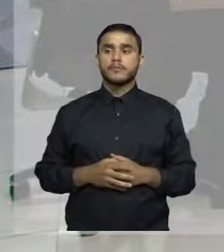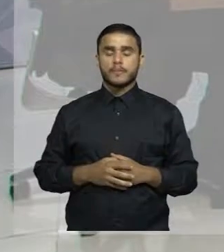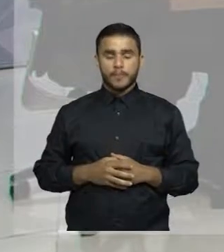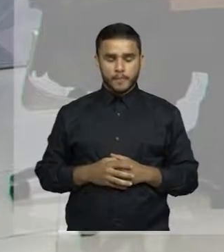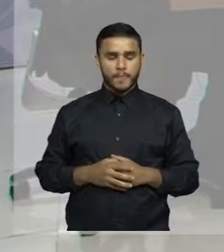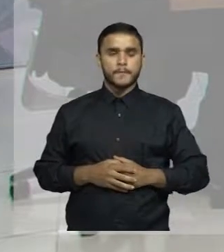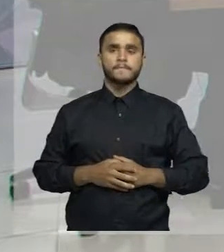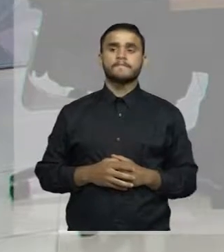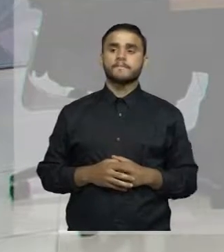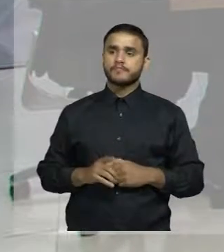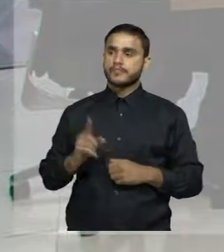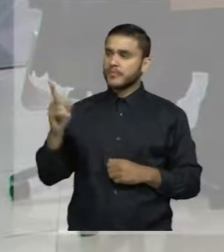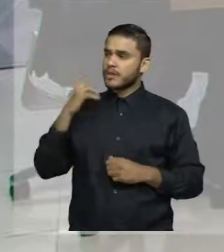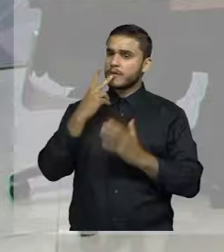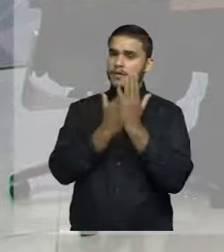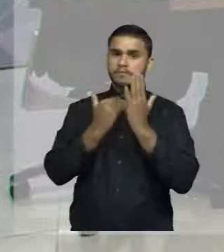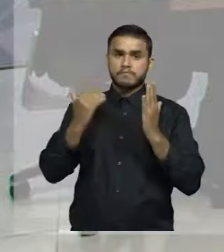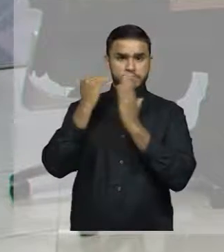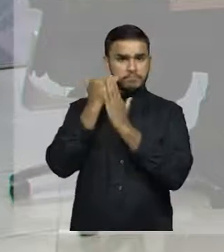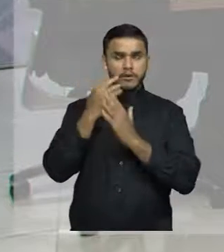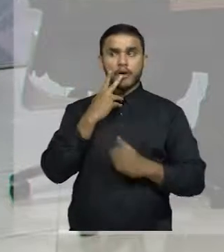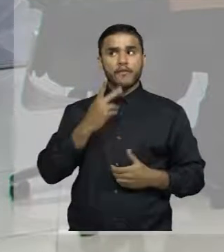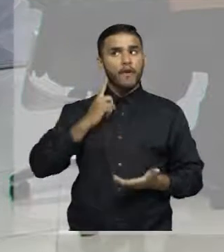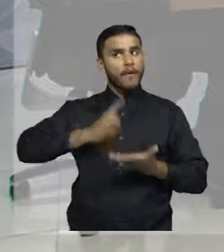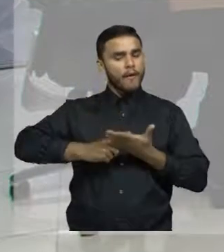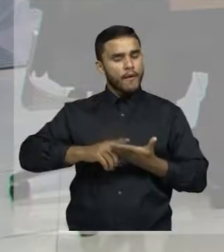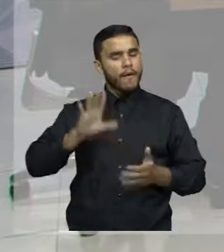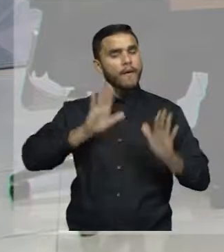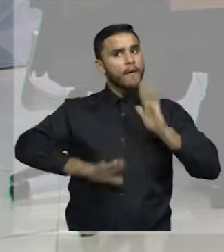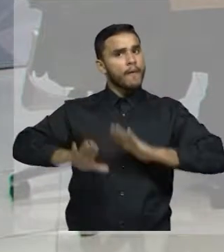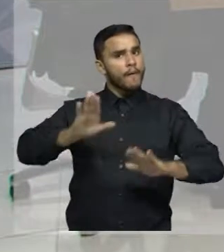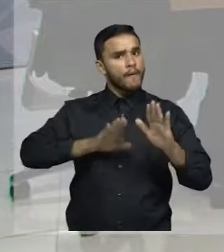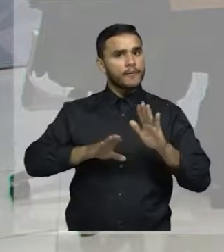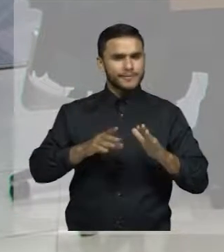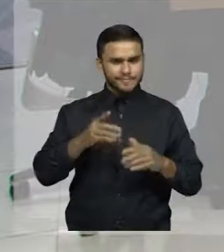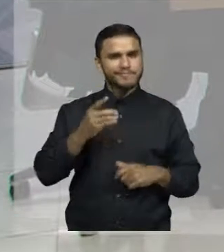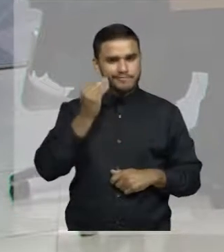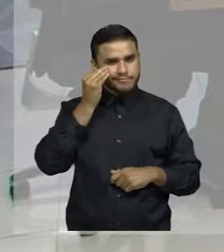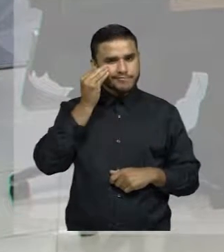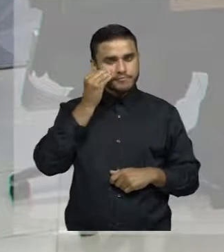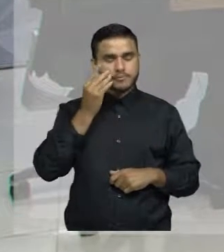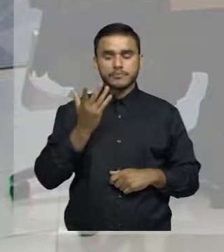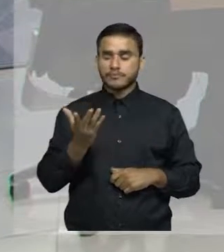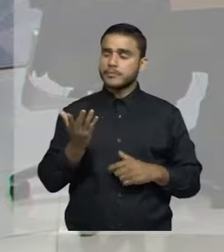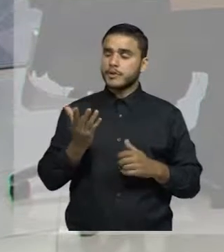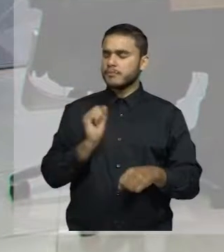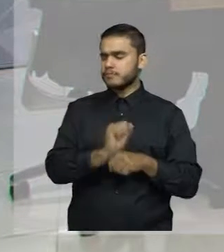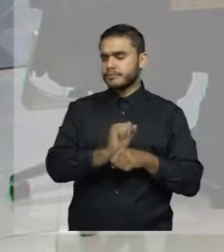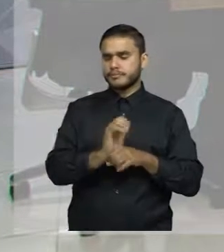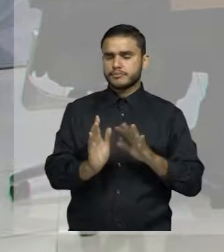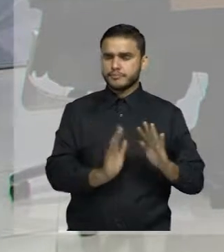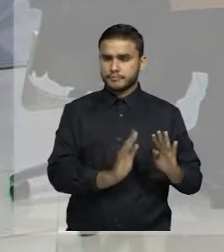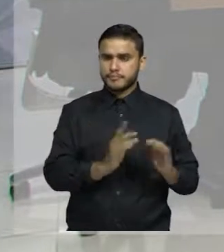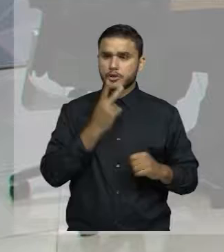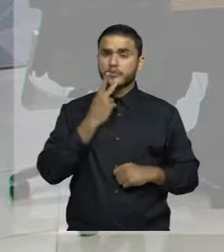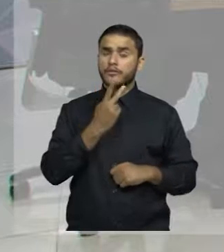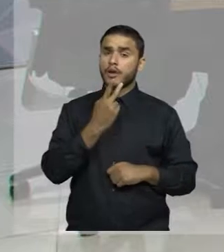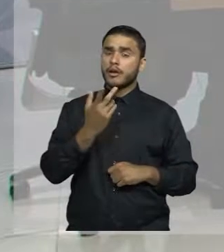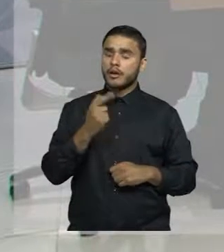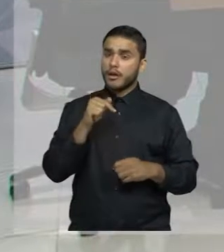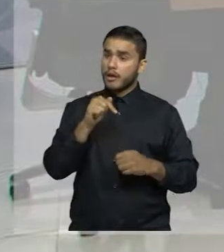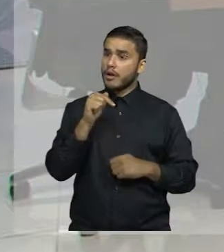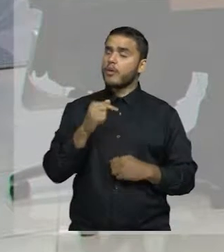tem exageros, é bravata, é intimidatória, mas é para mostrar aqui até